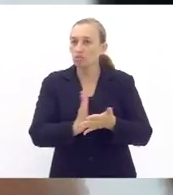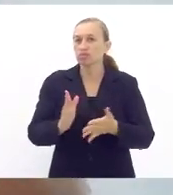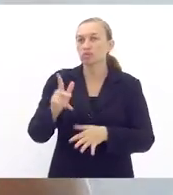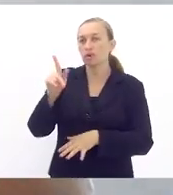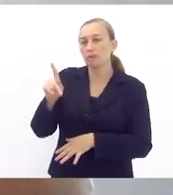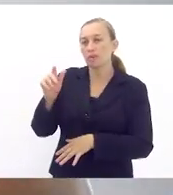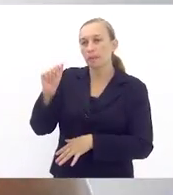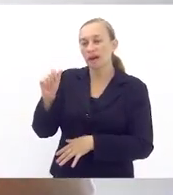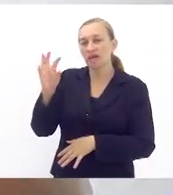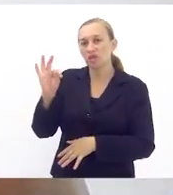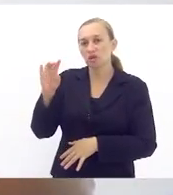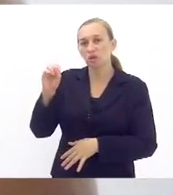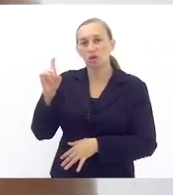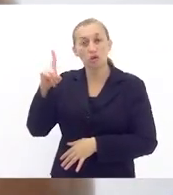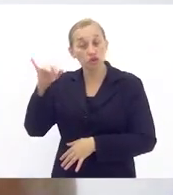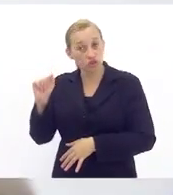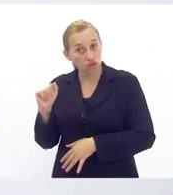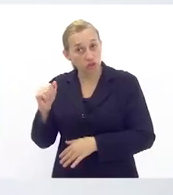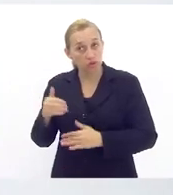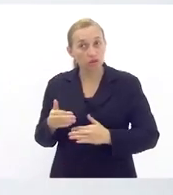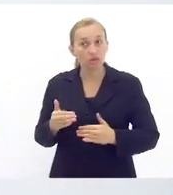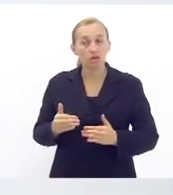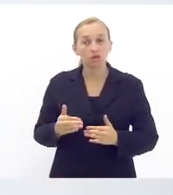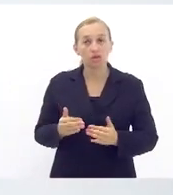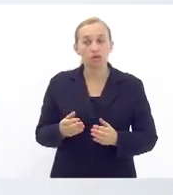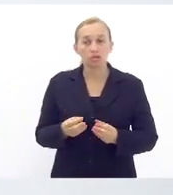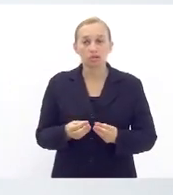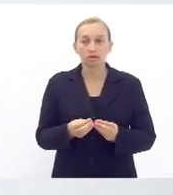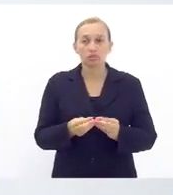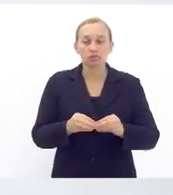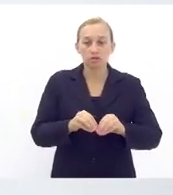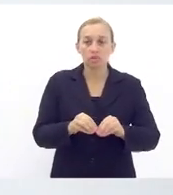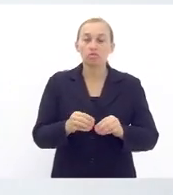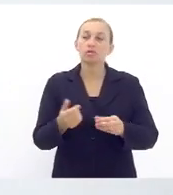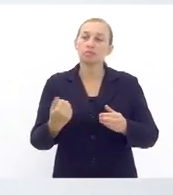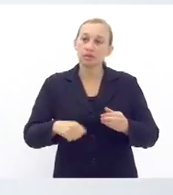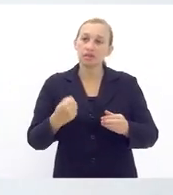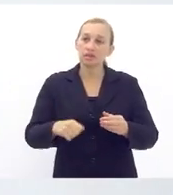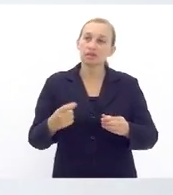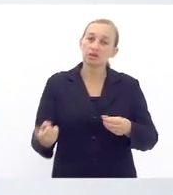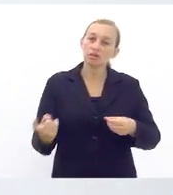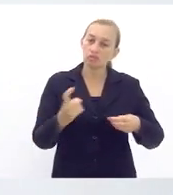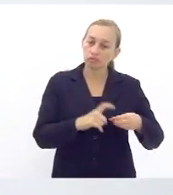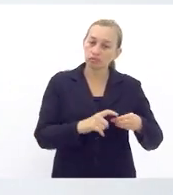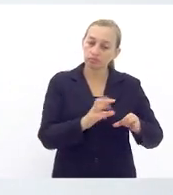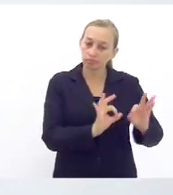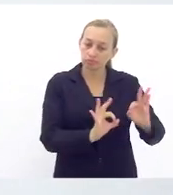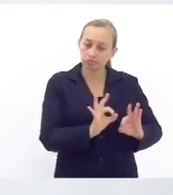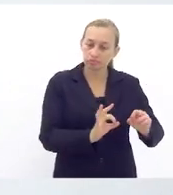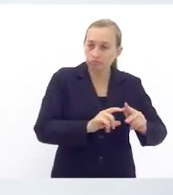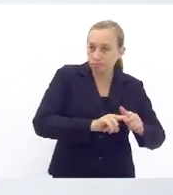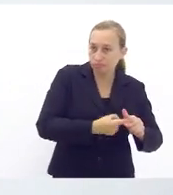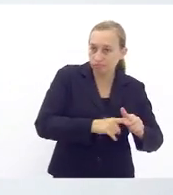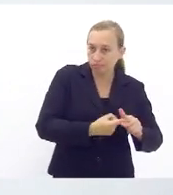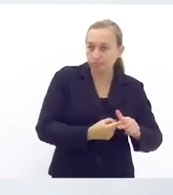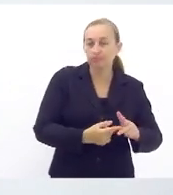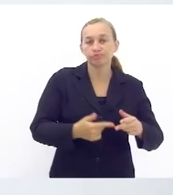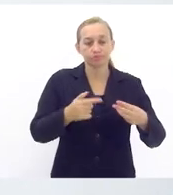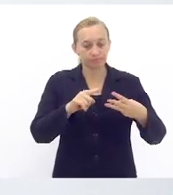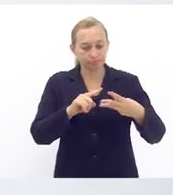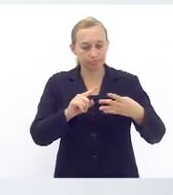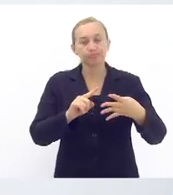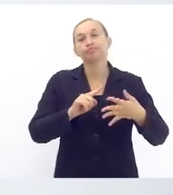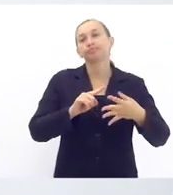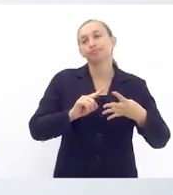né alguns algumas questões elas avançam e isso tem que ser trazido para o projeto de restauração Então essa seria uma segunda etapa